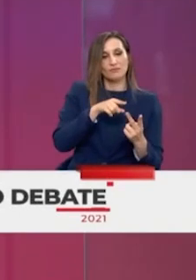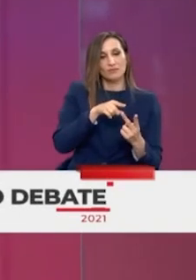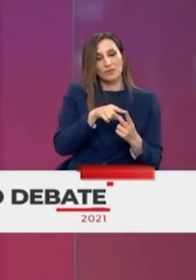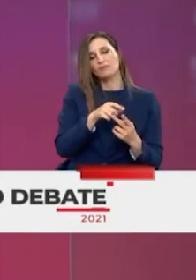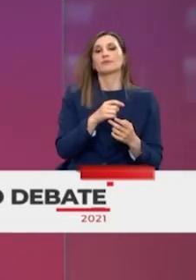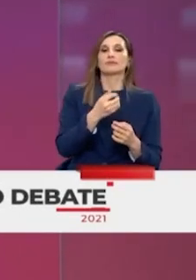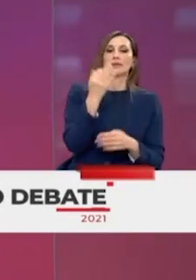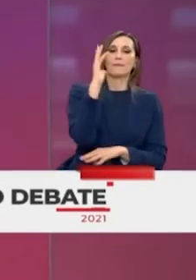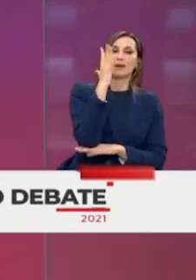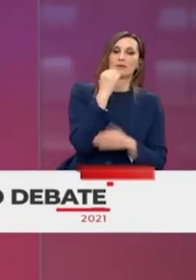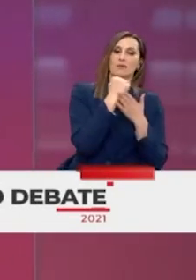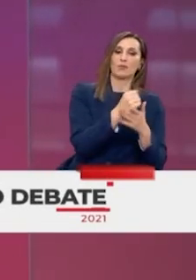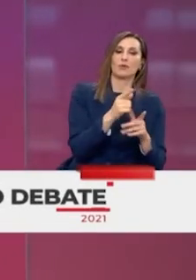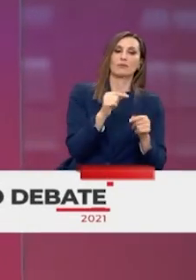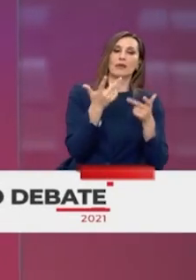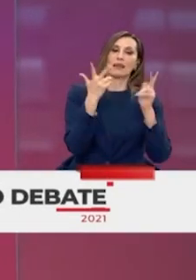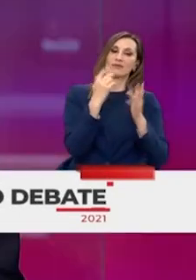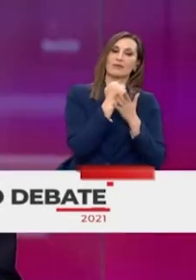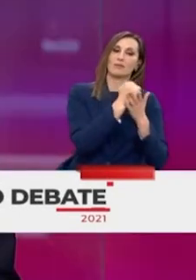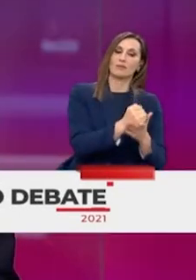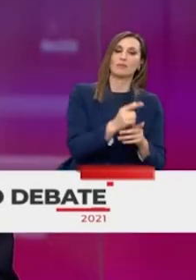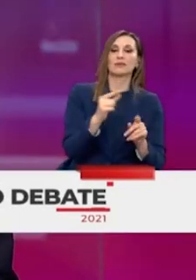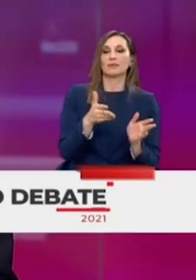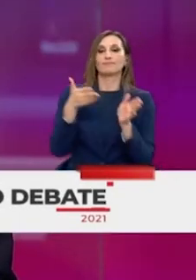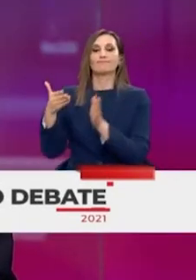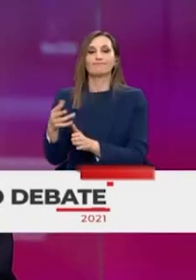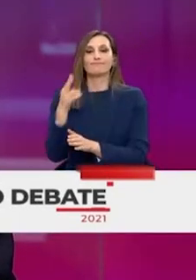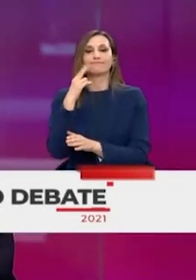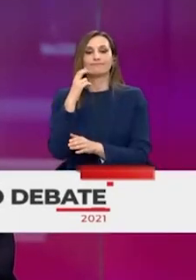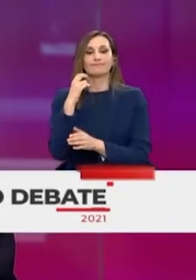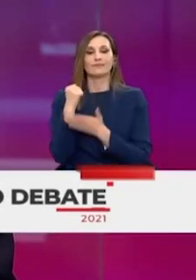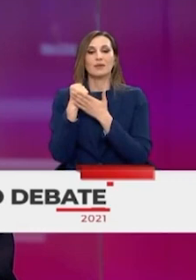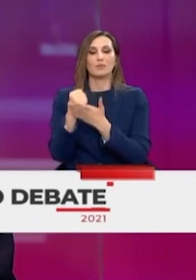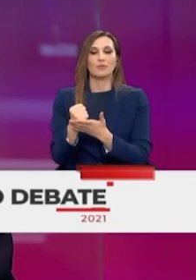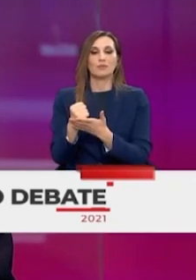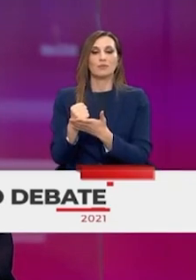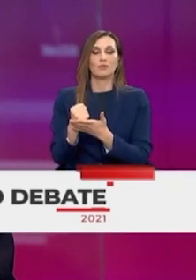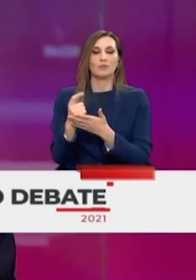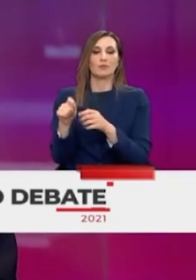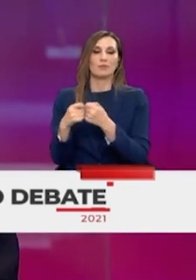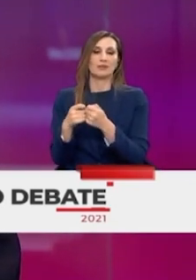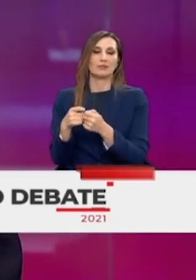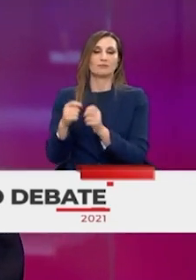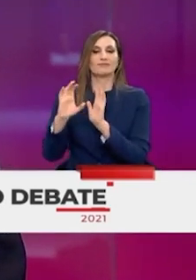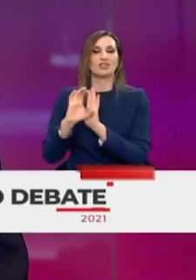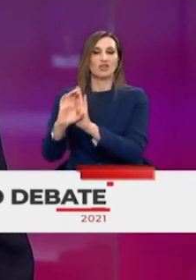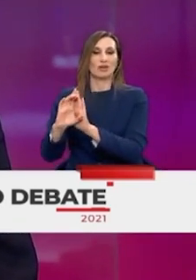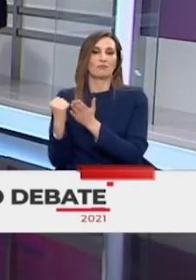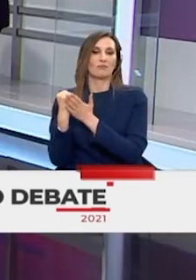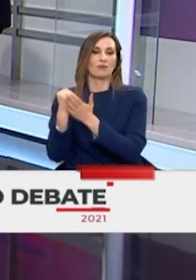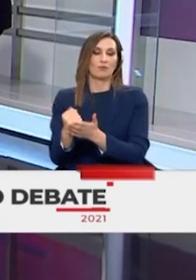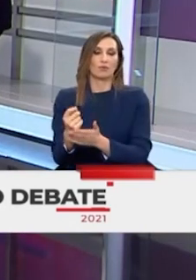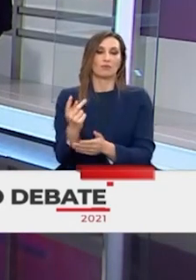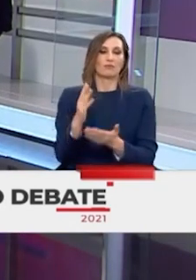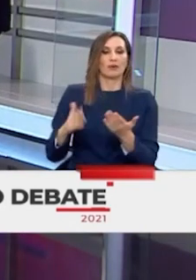apoiada pelo PAN e pelo LIVRE, e André Ventura, o candidato que se apresenta com o apoio do partido de que é presidente, o Chega. São os dois